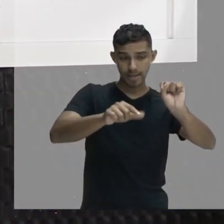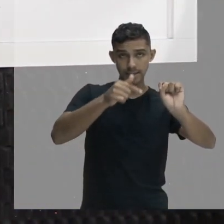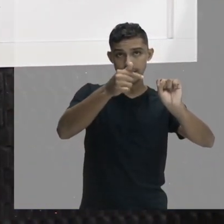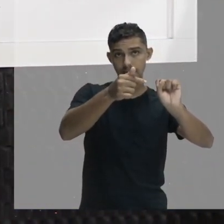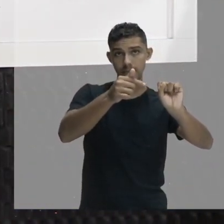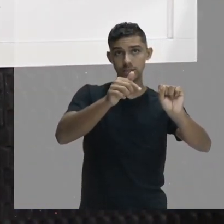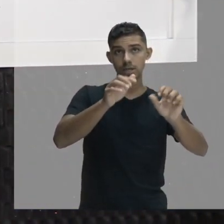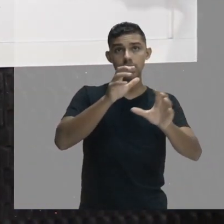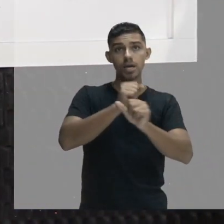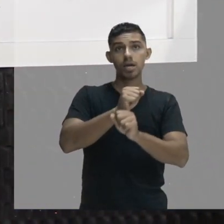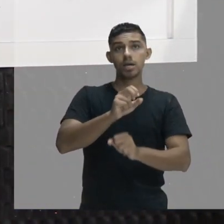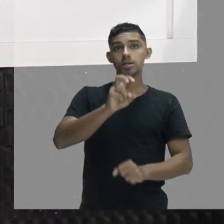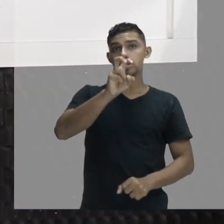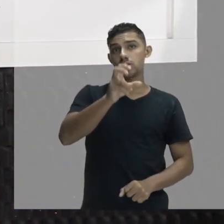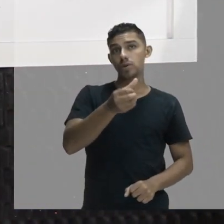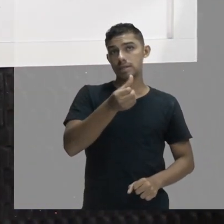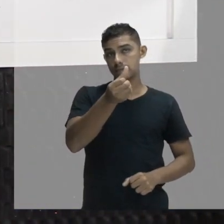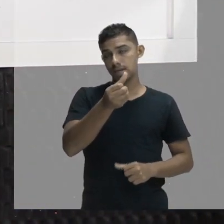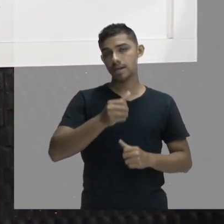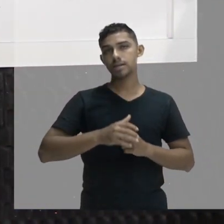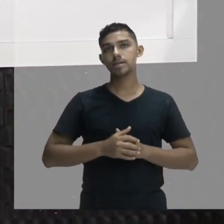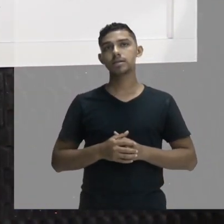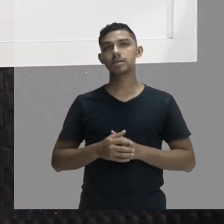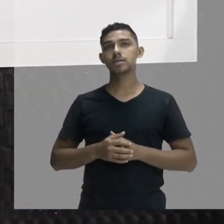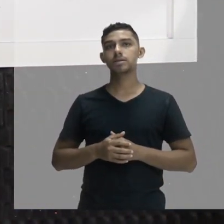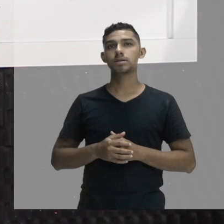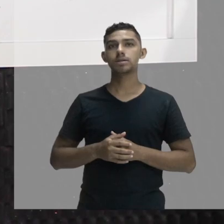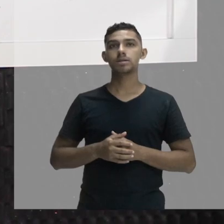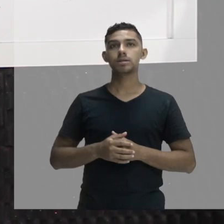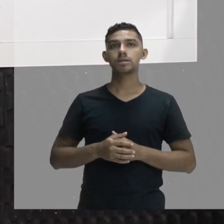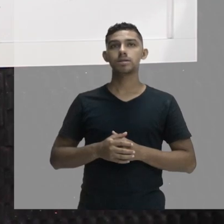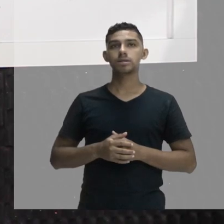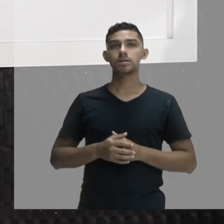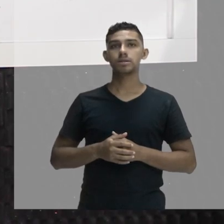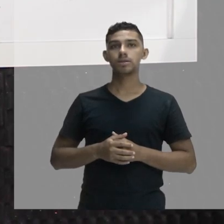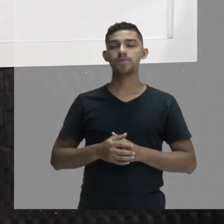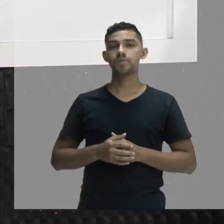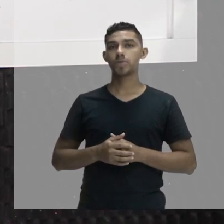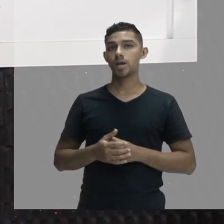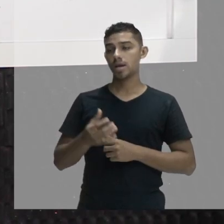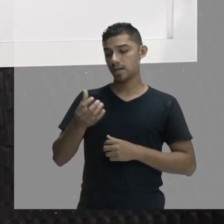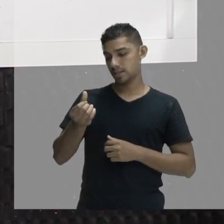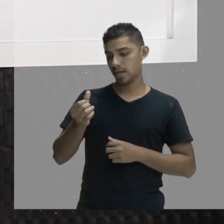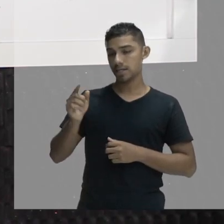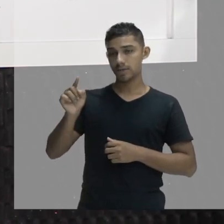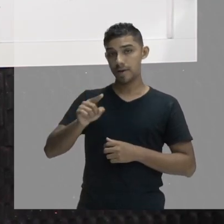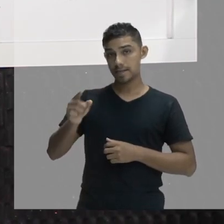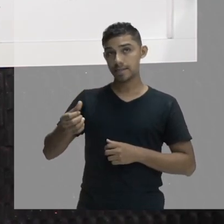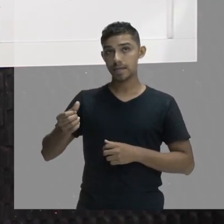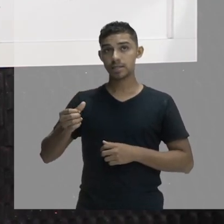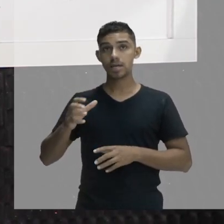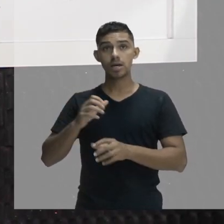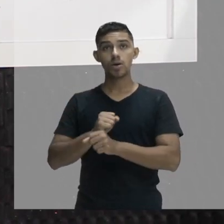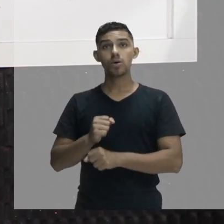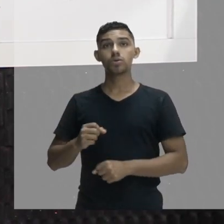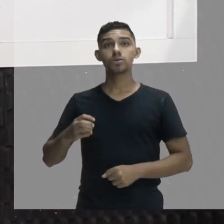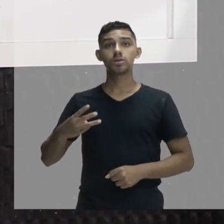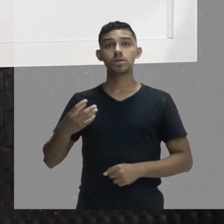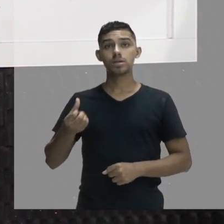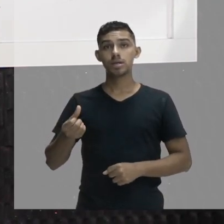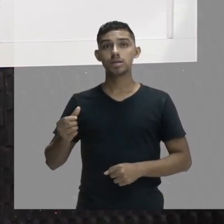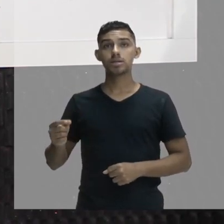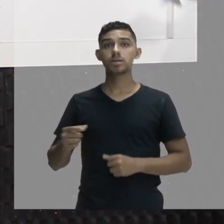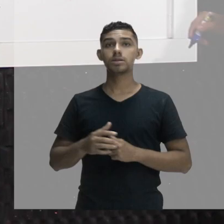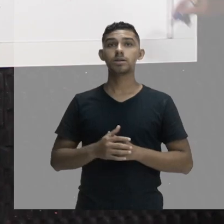7 é 56, não é isso? 56 vezes 6. 6 vezes 6, 36. 5 a 6 são